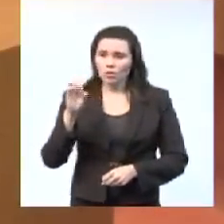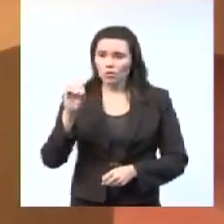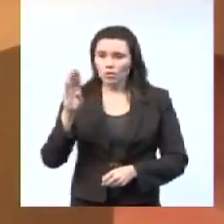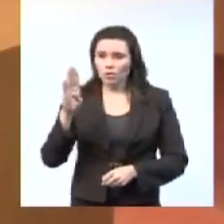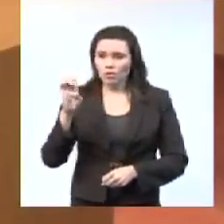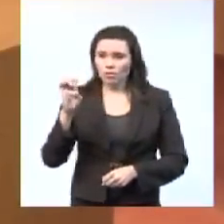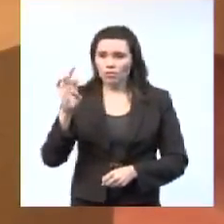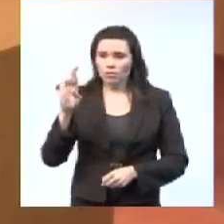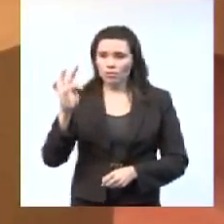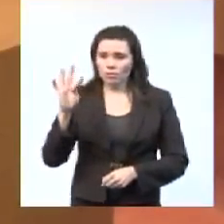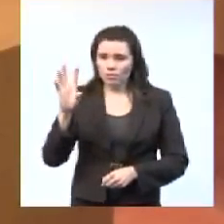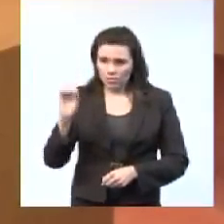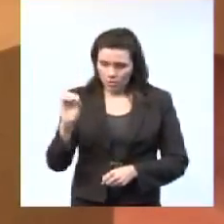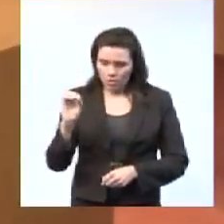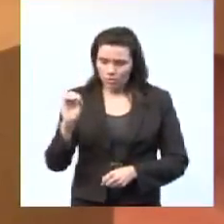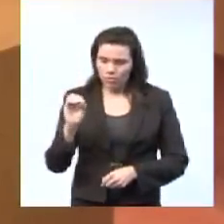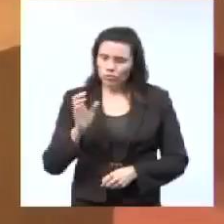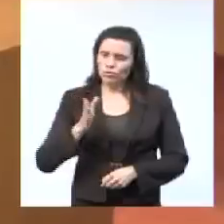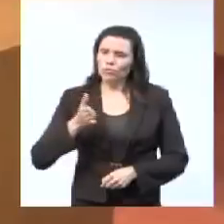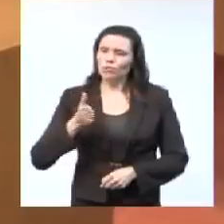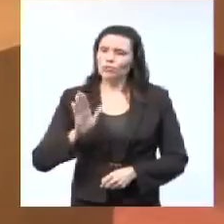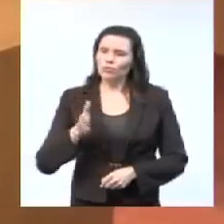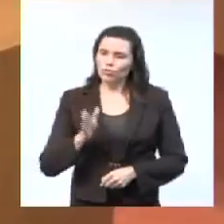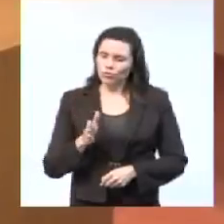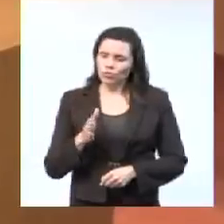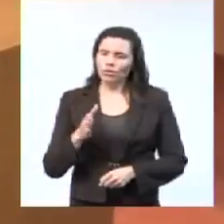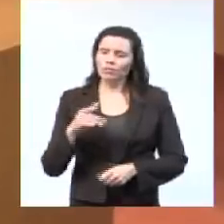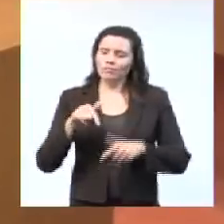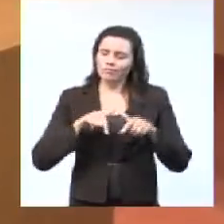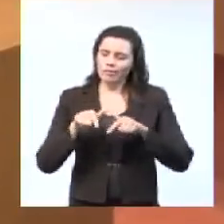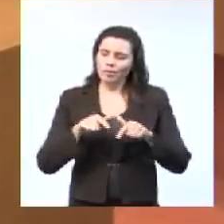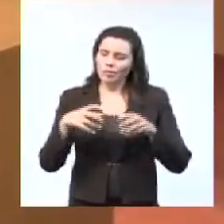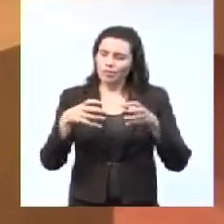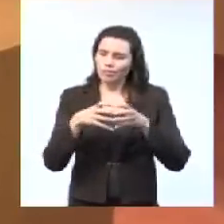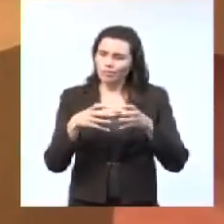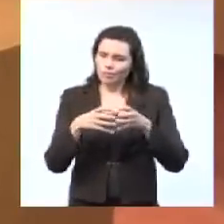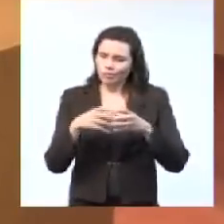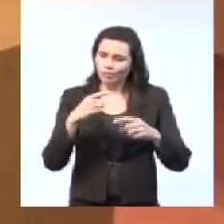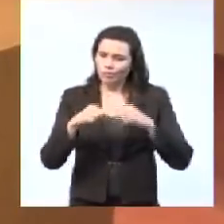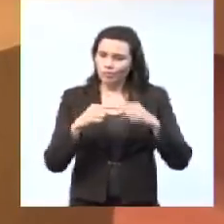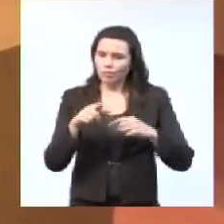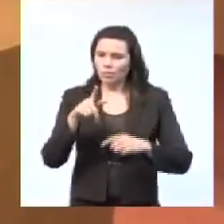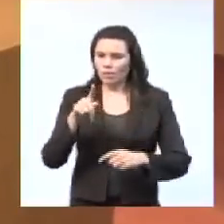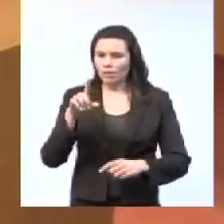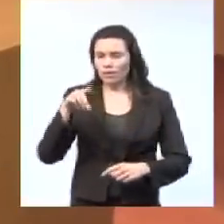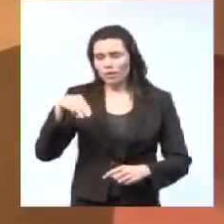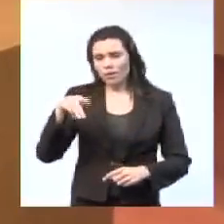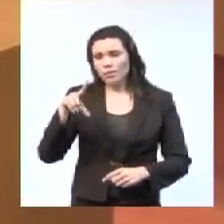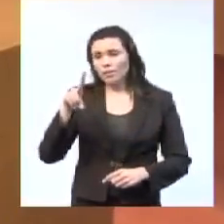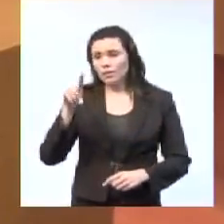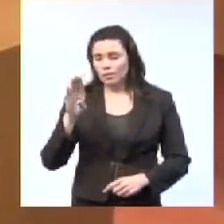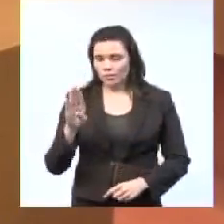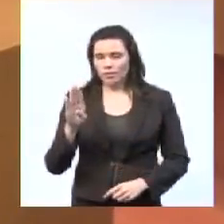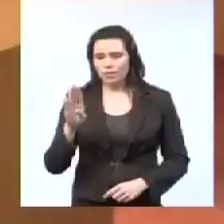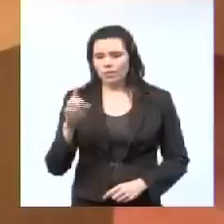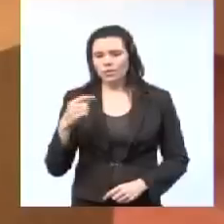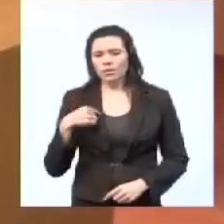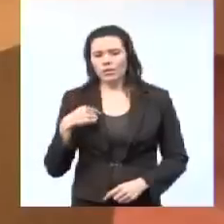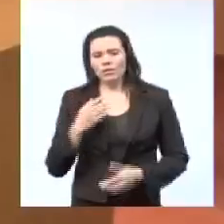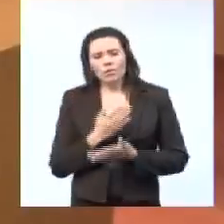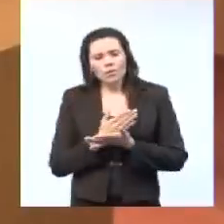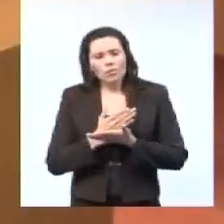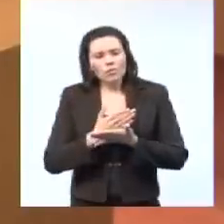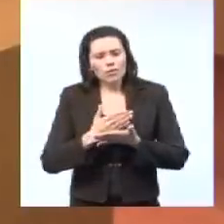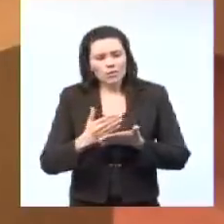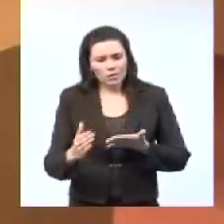Eu entrei como um militante do partido, me tornei presidente da juventude do partido, depois membro do diretório municipal, depois me